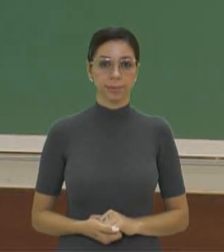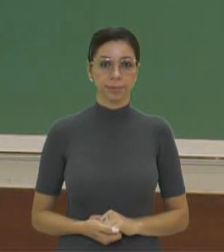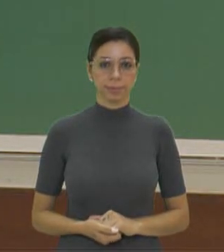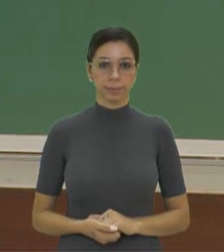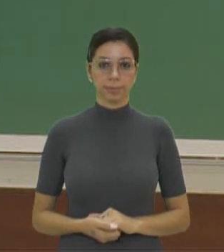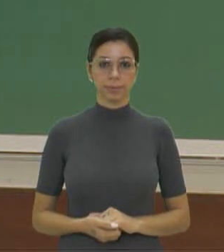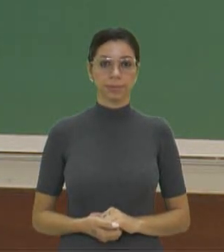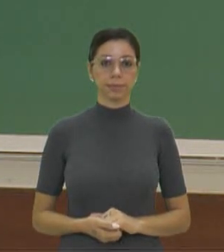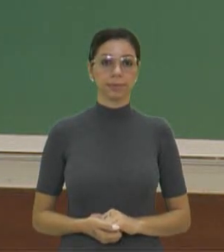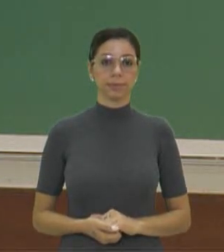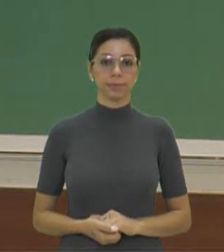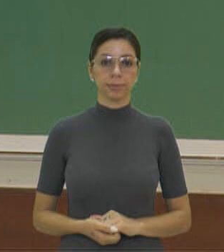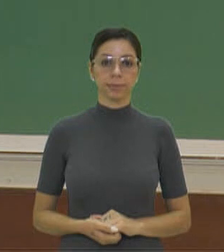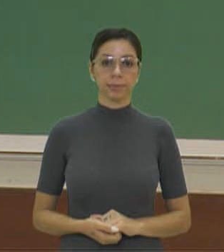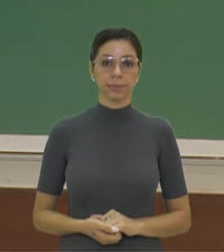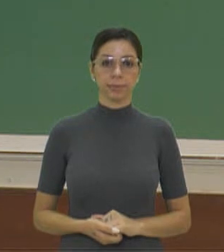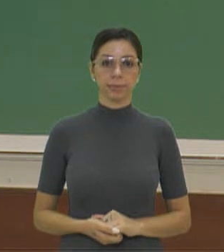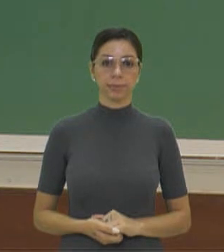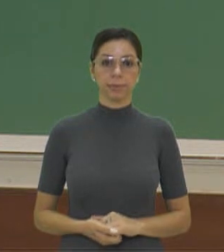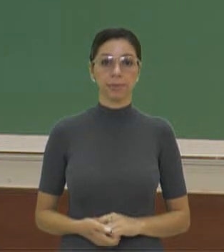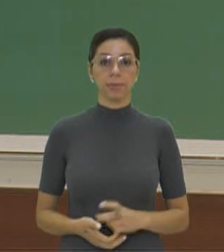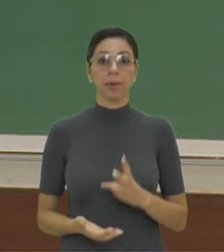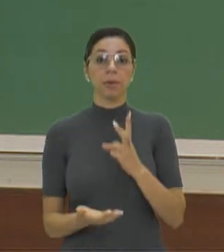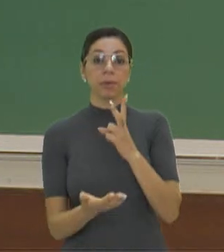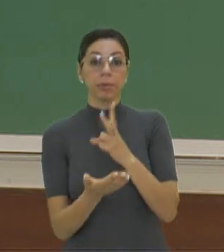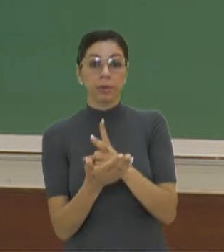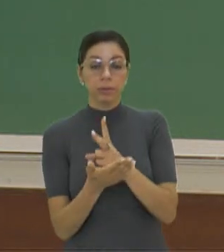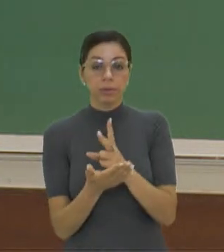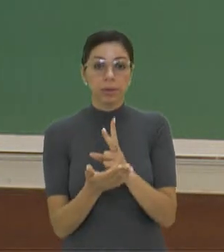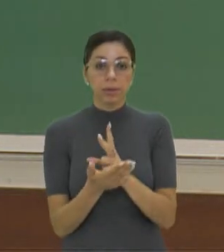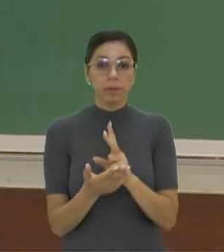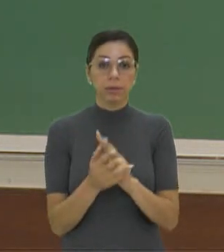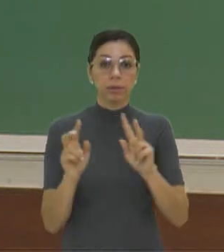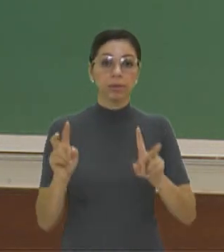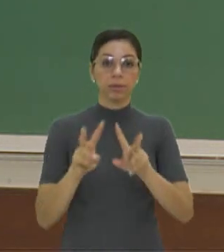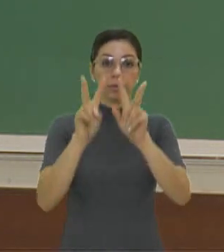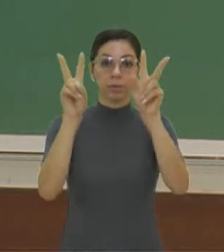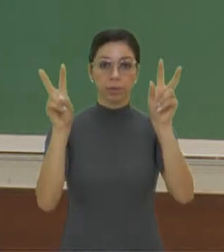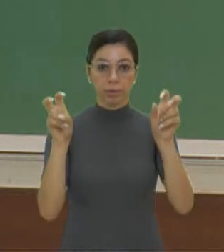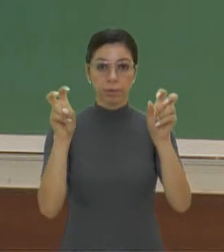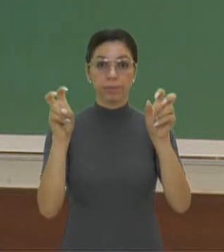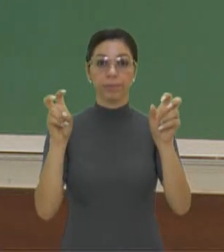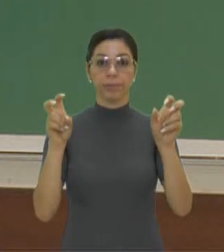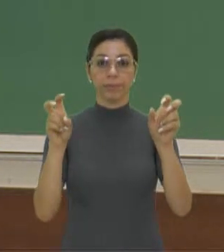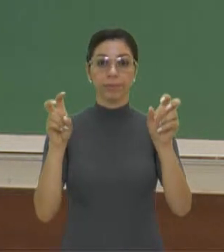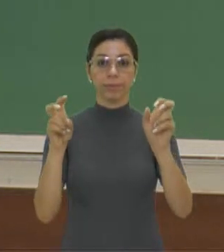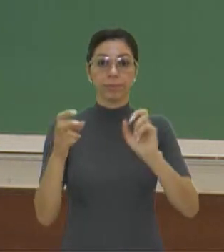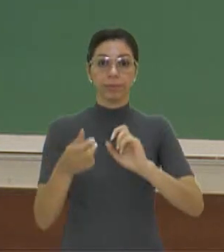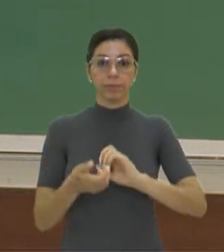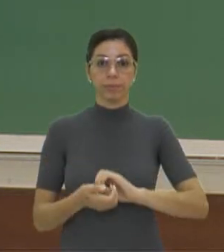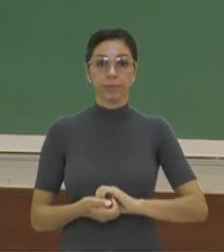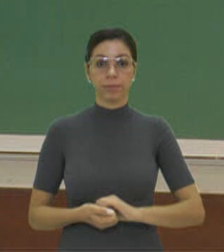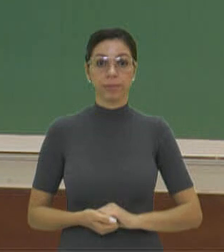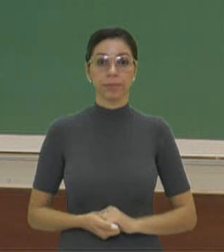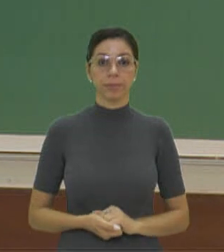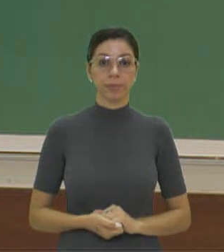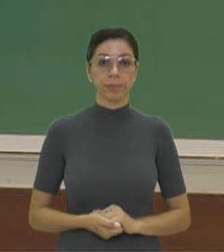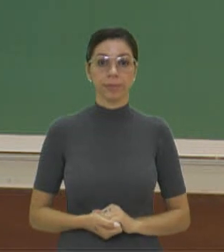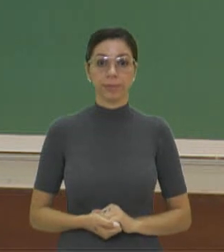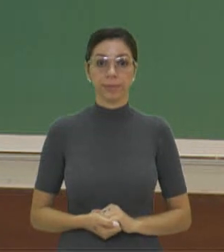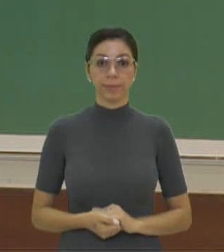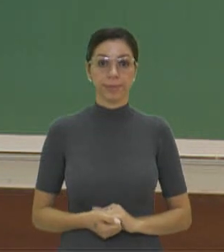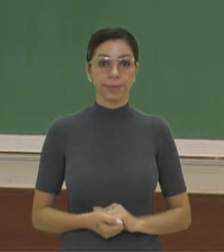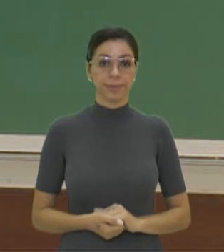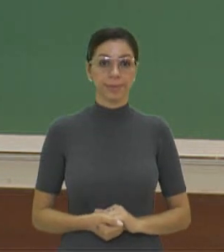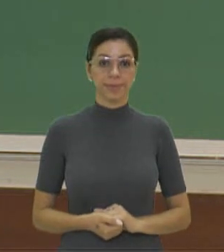century. Né? Então, dando continuidade no nosso fragmento, chemistry, a science that the middle 19th century had just been